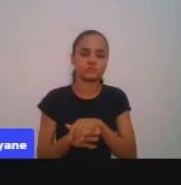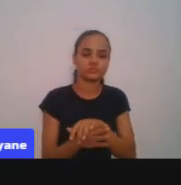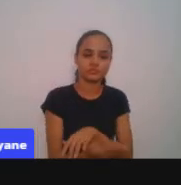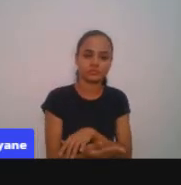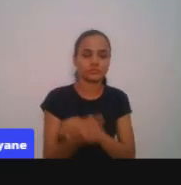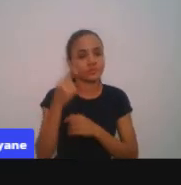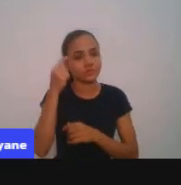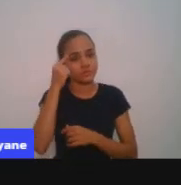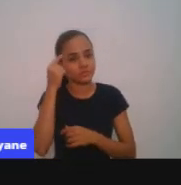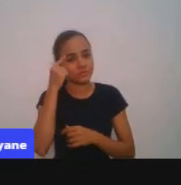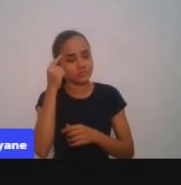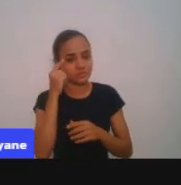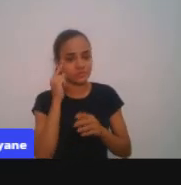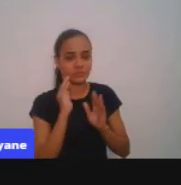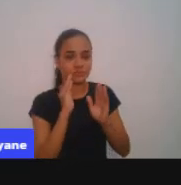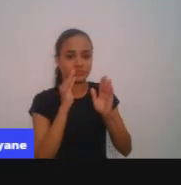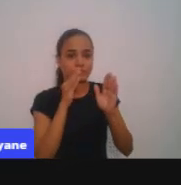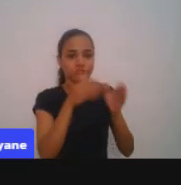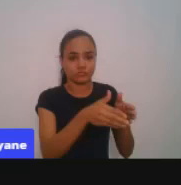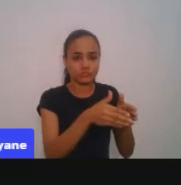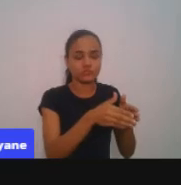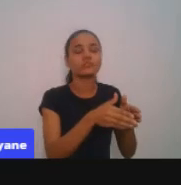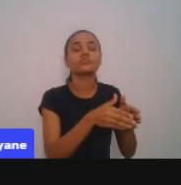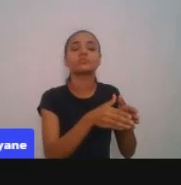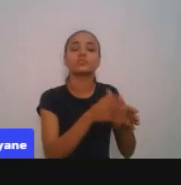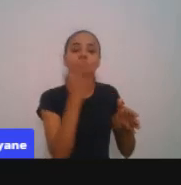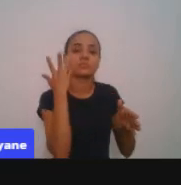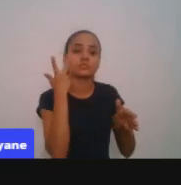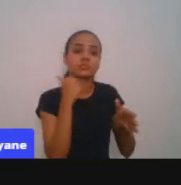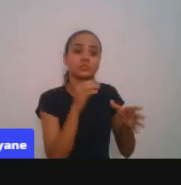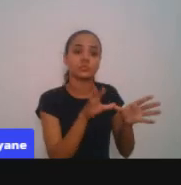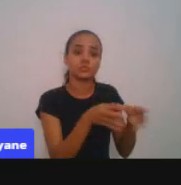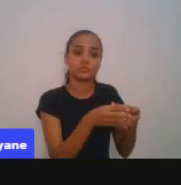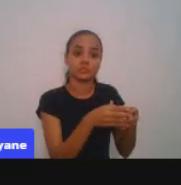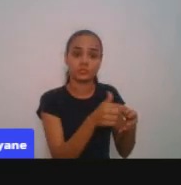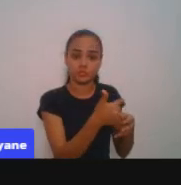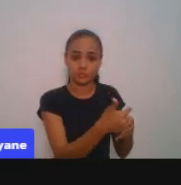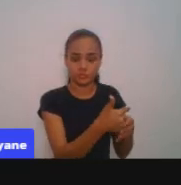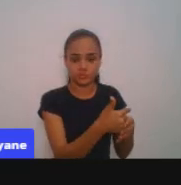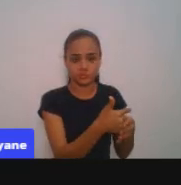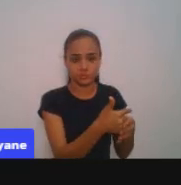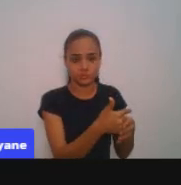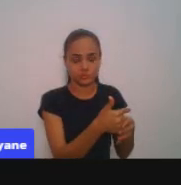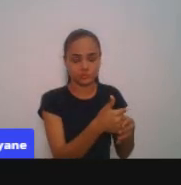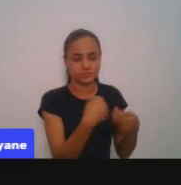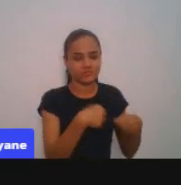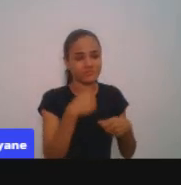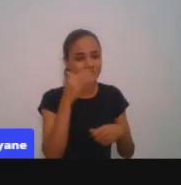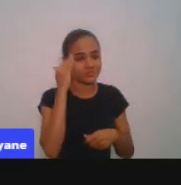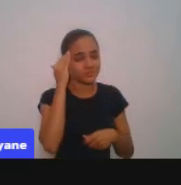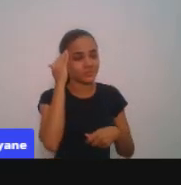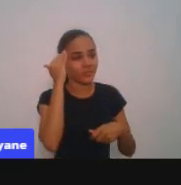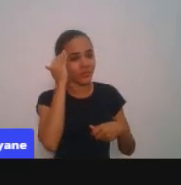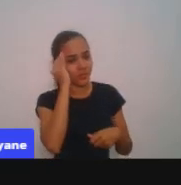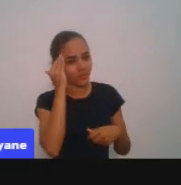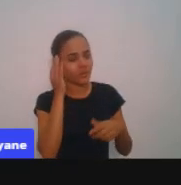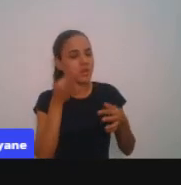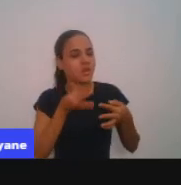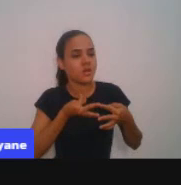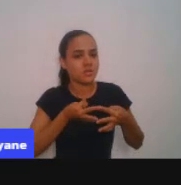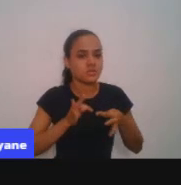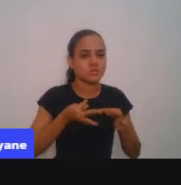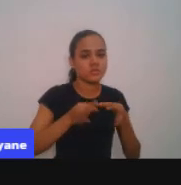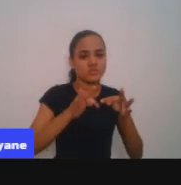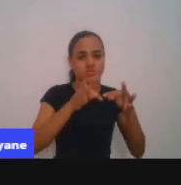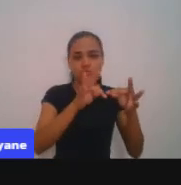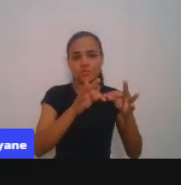por exemplo. Eu preciso compreender que os recursos tecnológicos não substituem as interações entre as crianças e nem entre